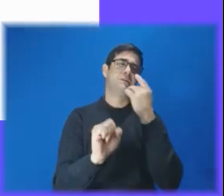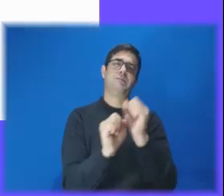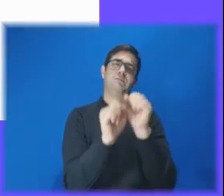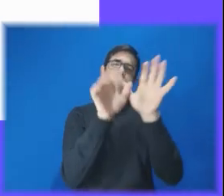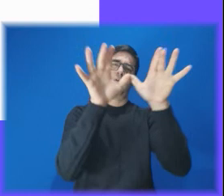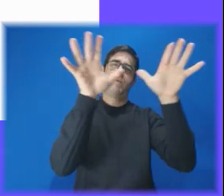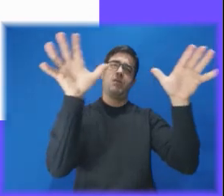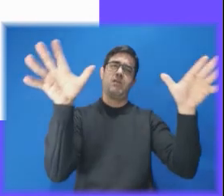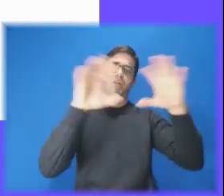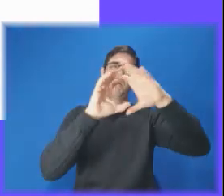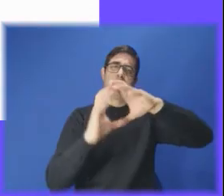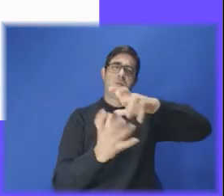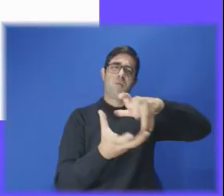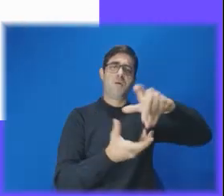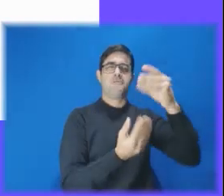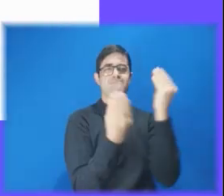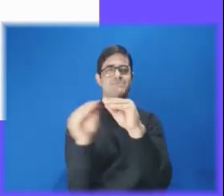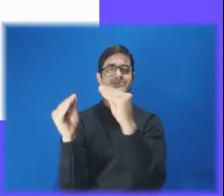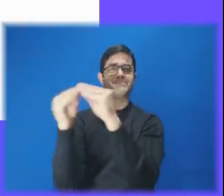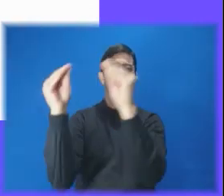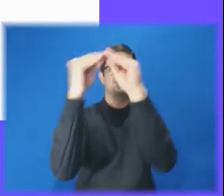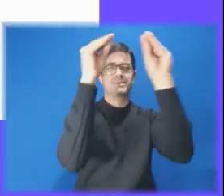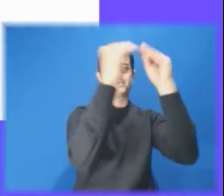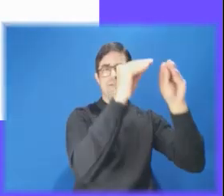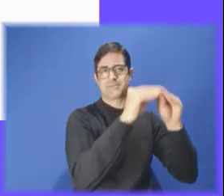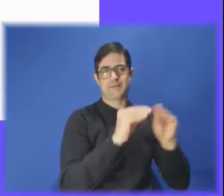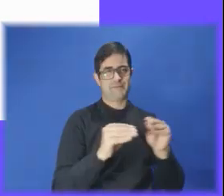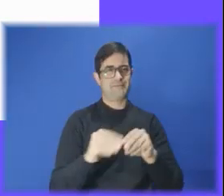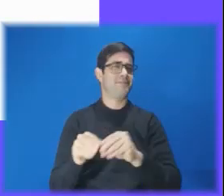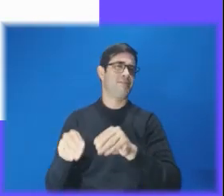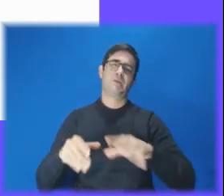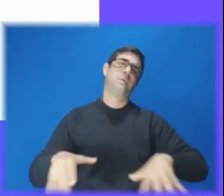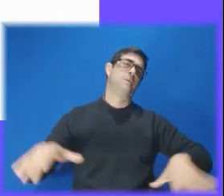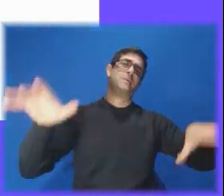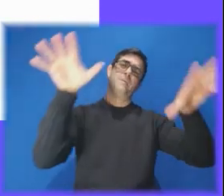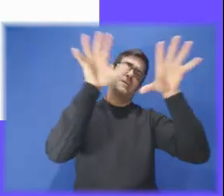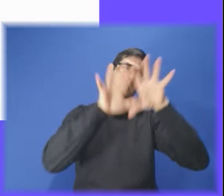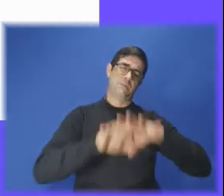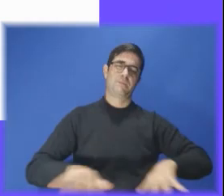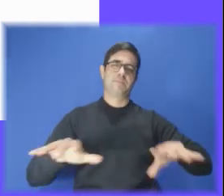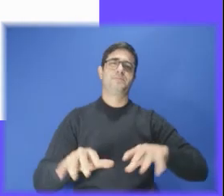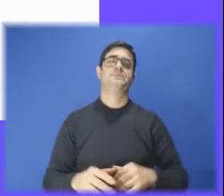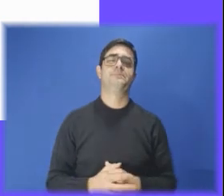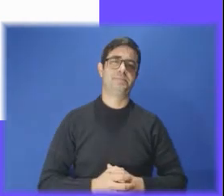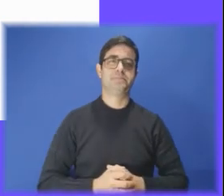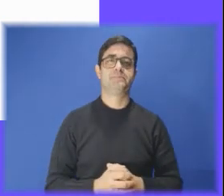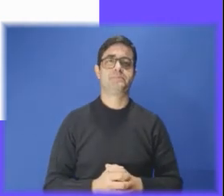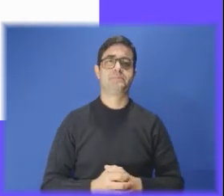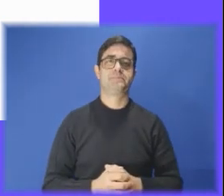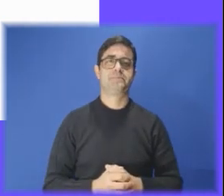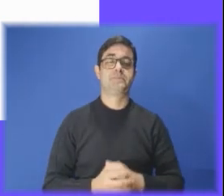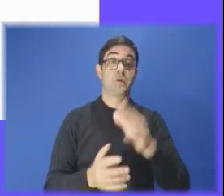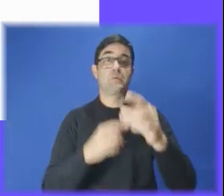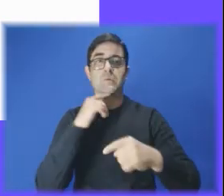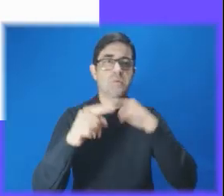se distribuem por quase todo o globo terrestre, causando dano realmente bastante longe de onde eles são produzidos ou